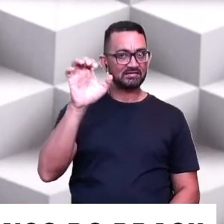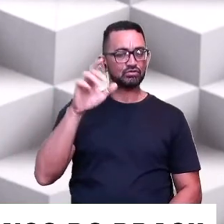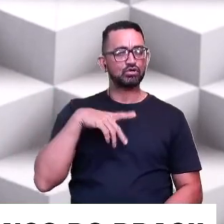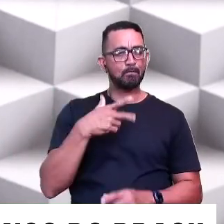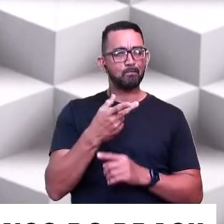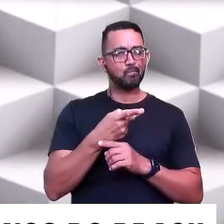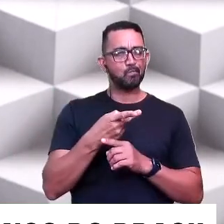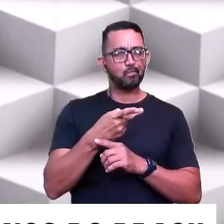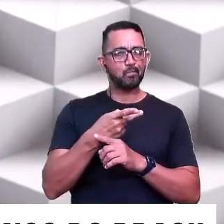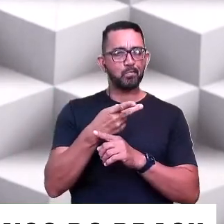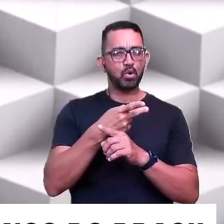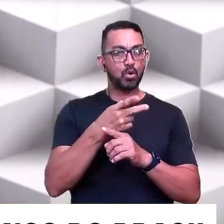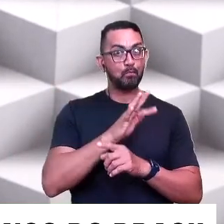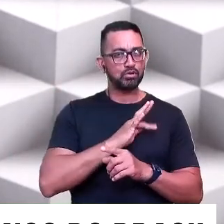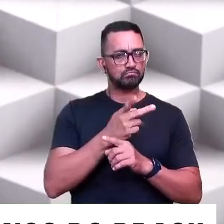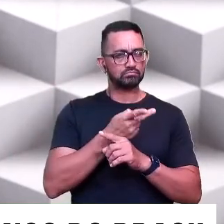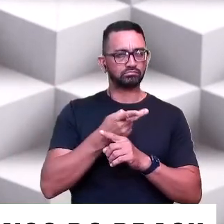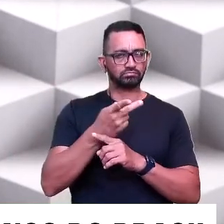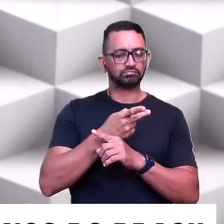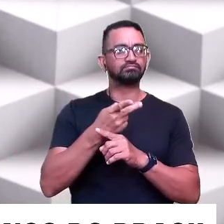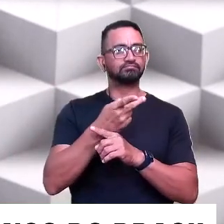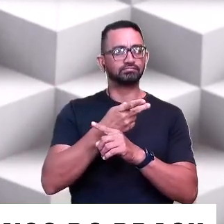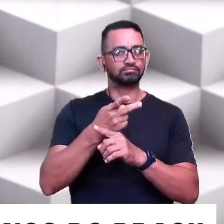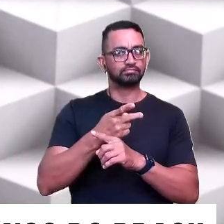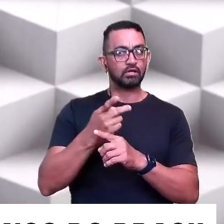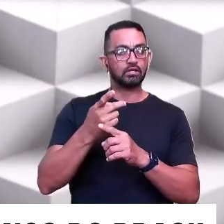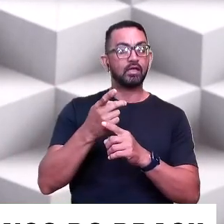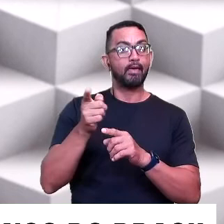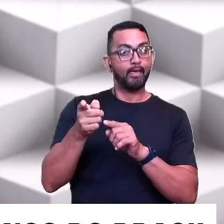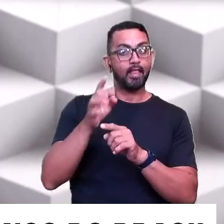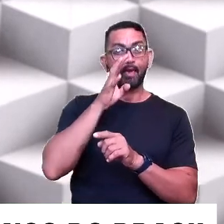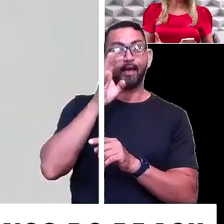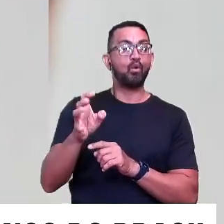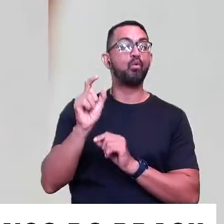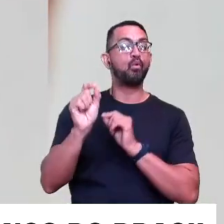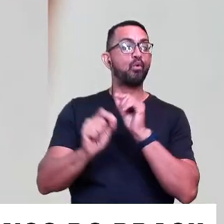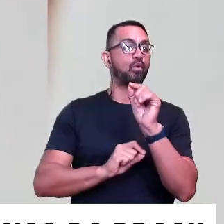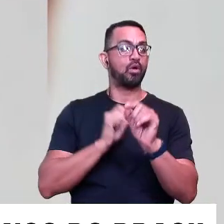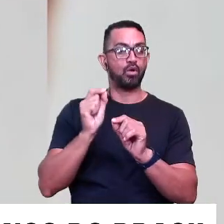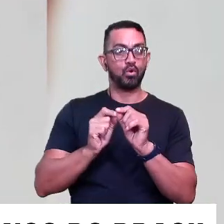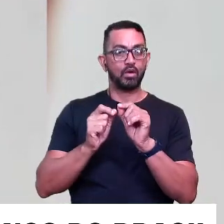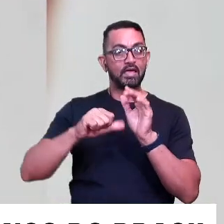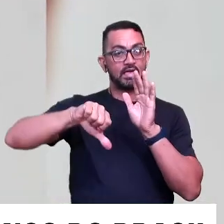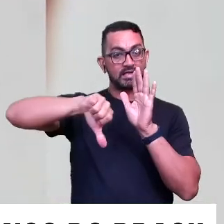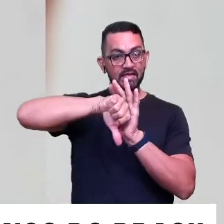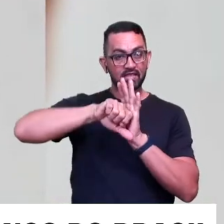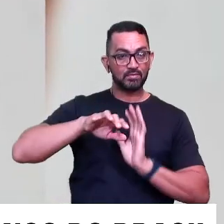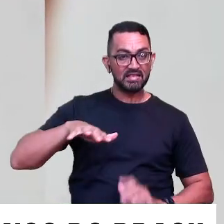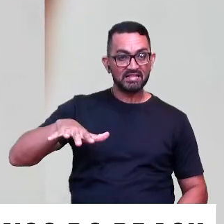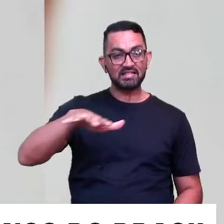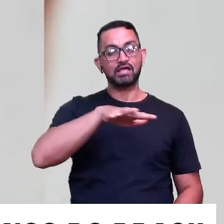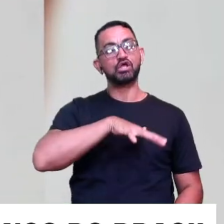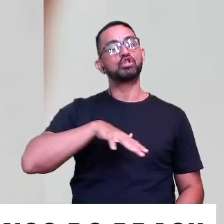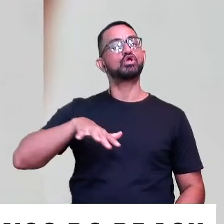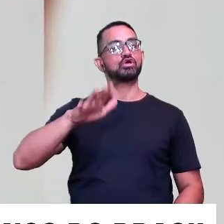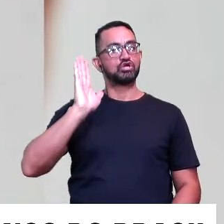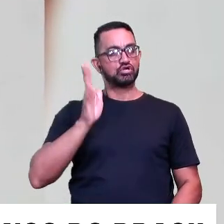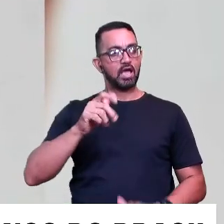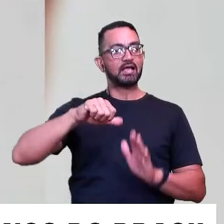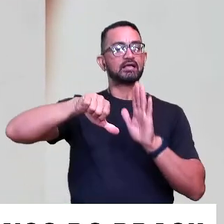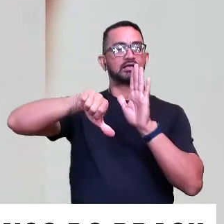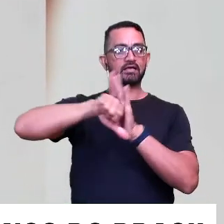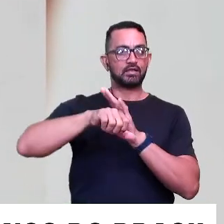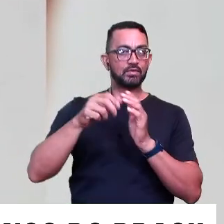Ele já estava sendo procurado e ele é suspeito de cometer crimes, não apenas aqui na região, não. Já